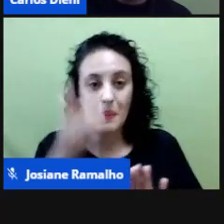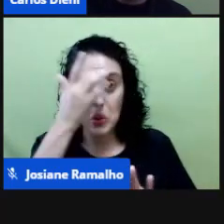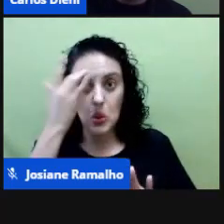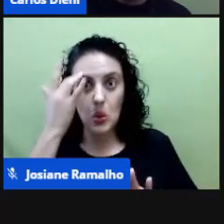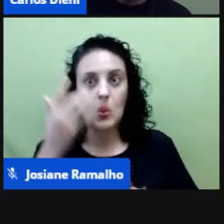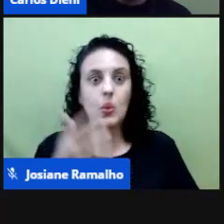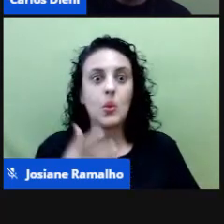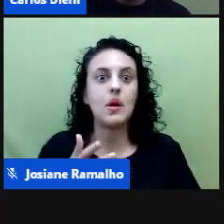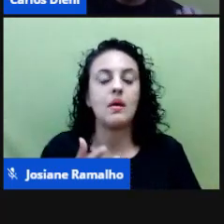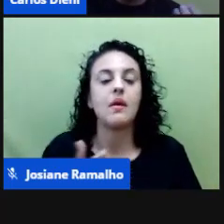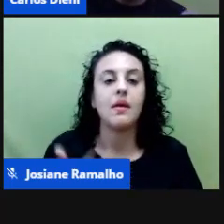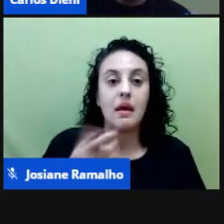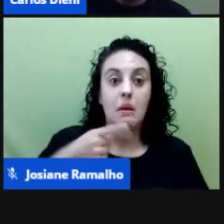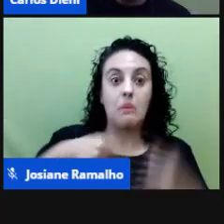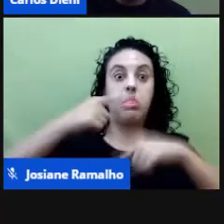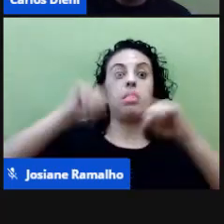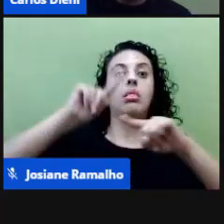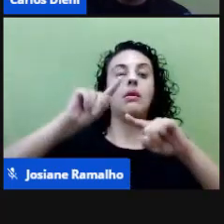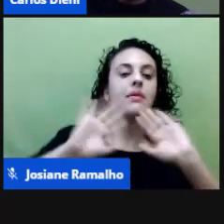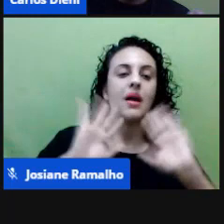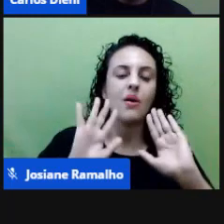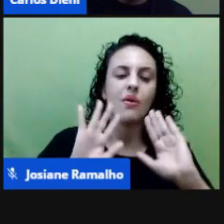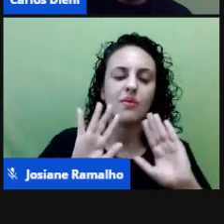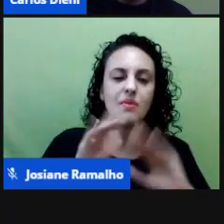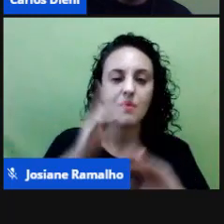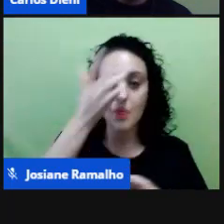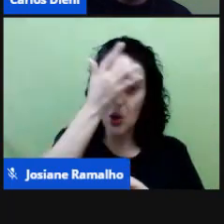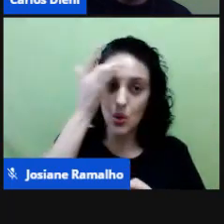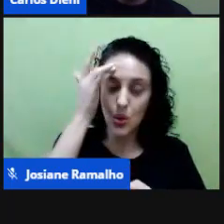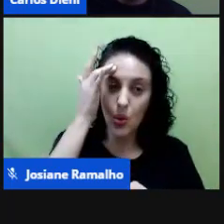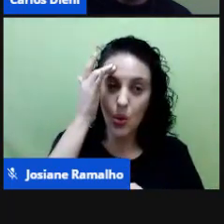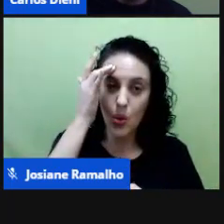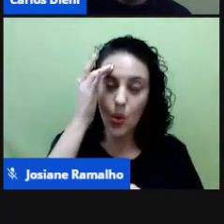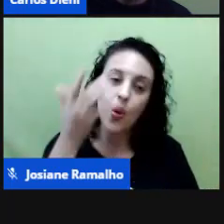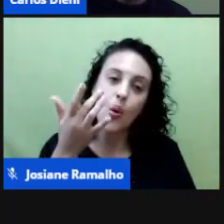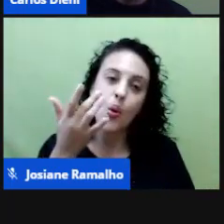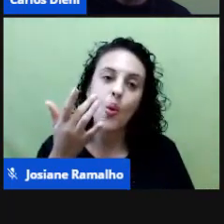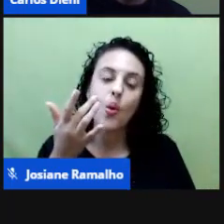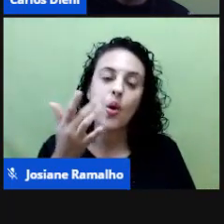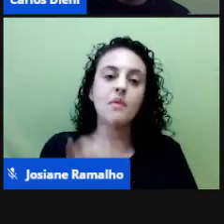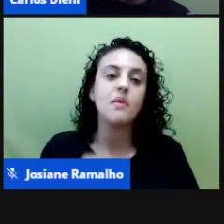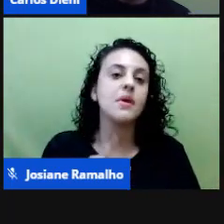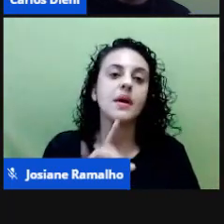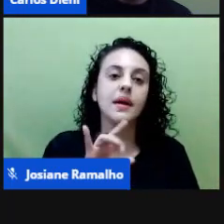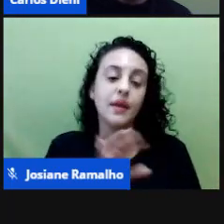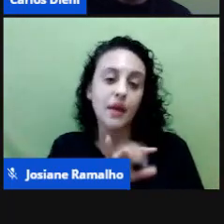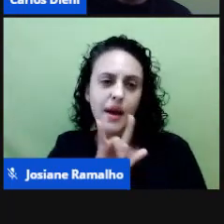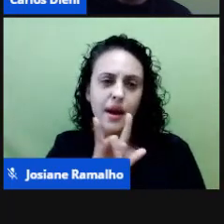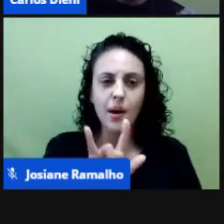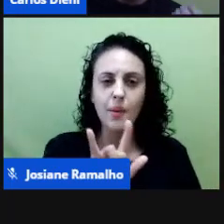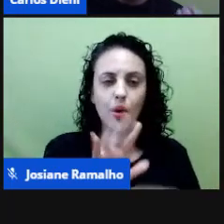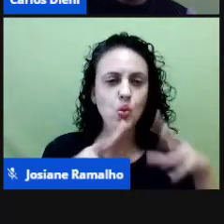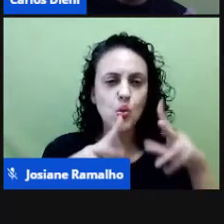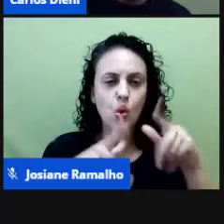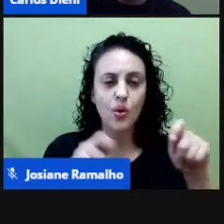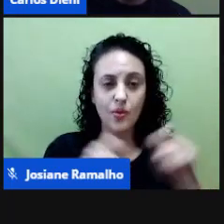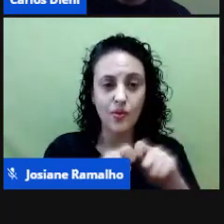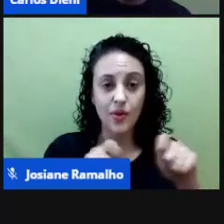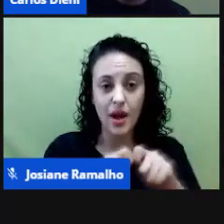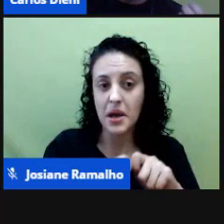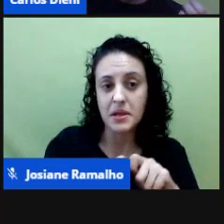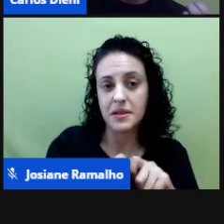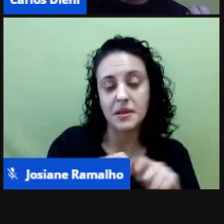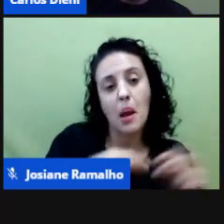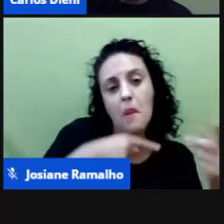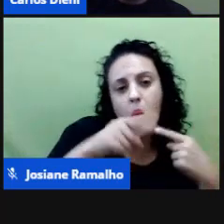se instala graciosamente, por nada, no significante, na matéria imediata, definitiva da música, da